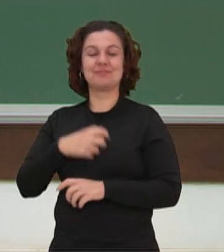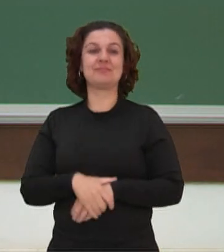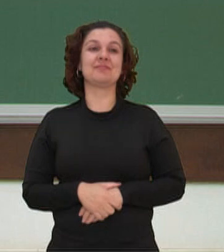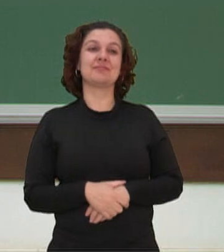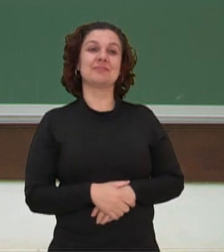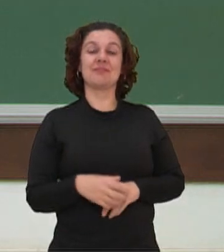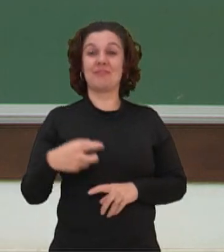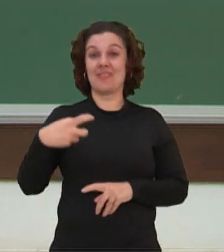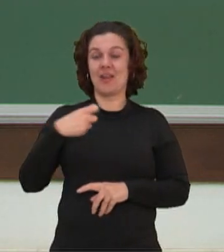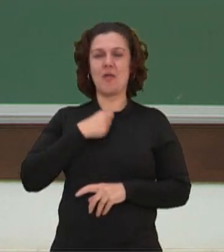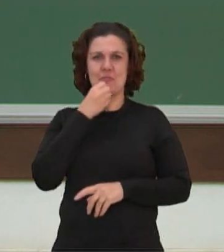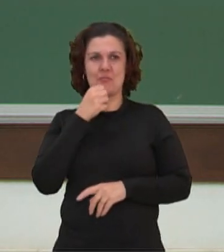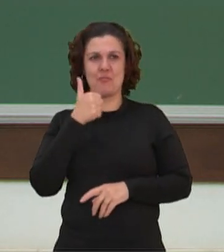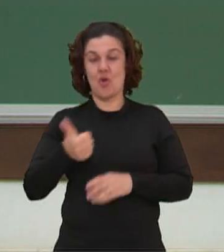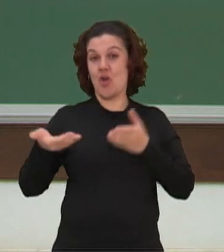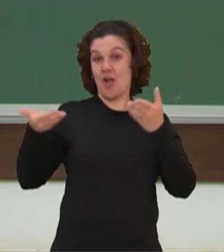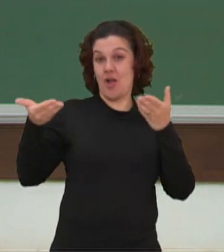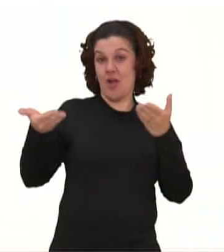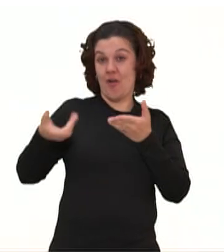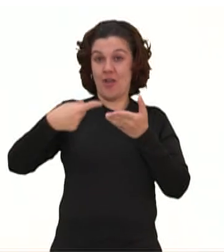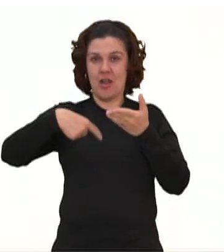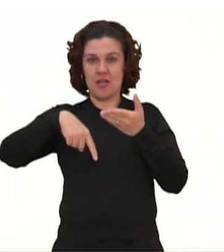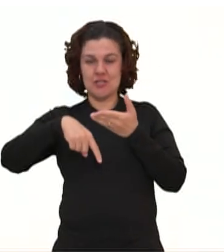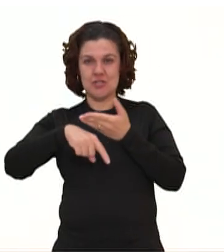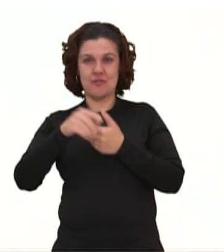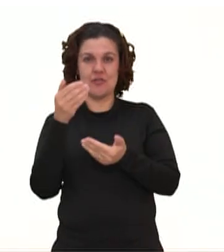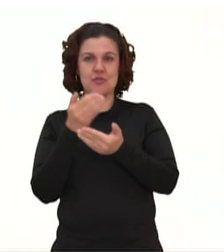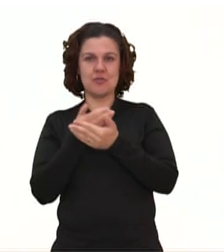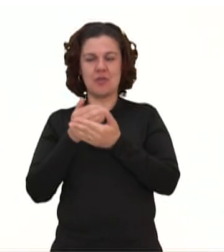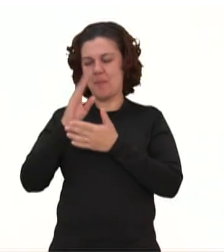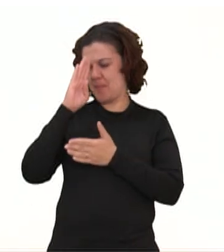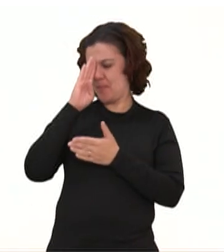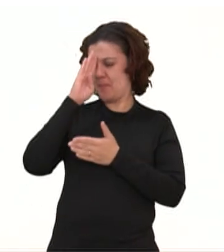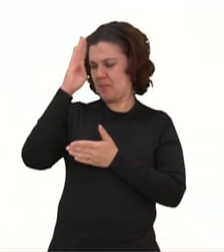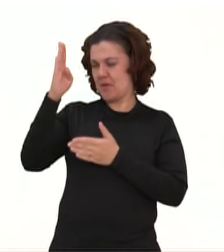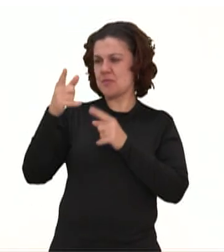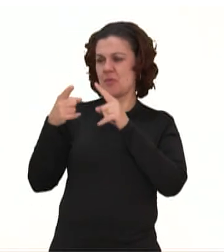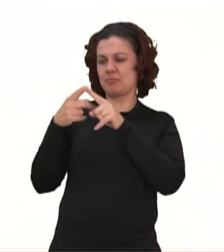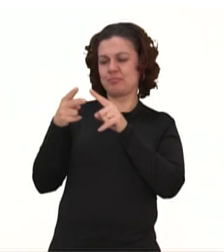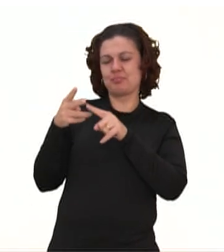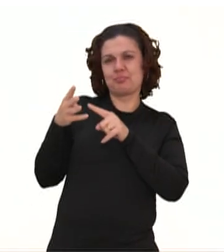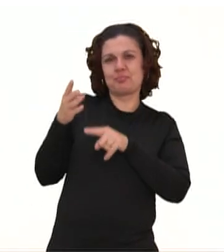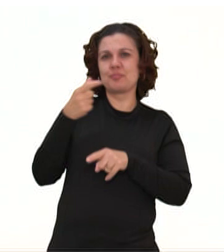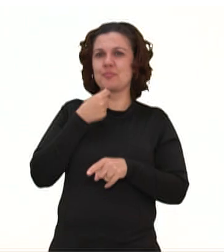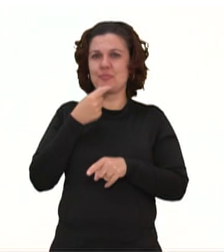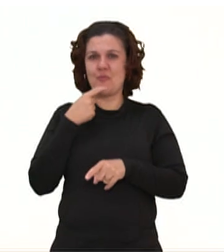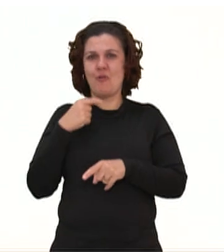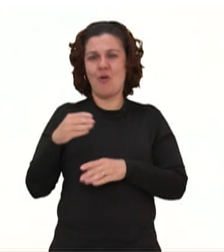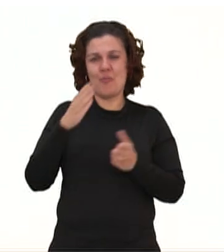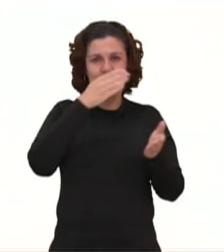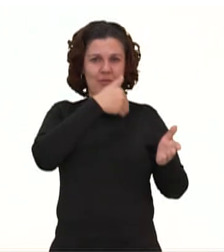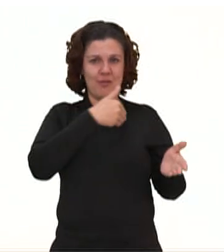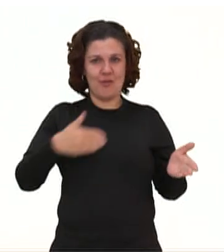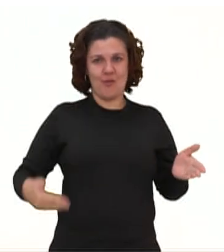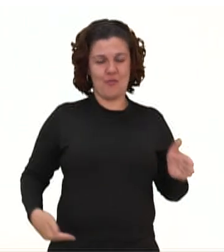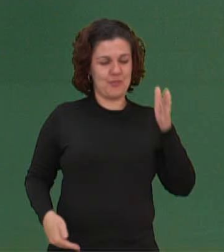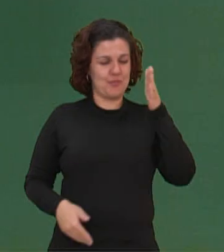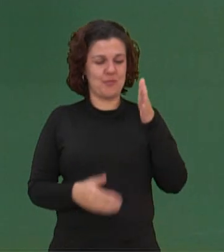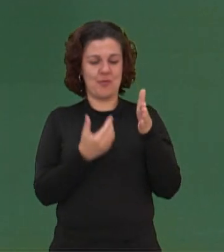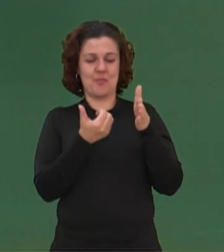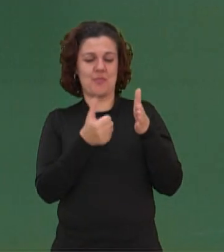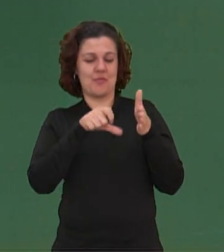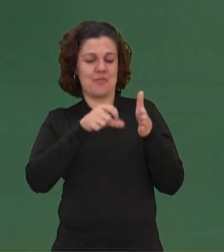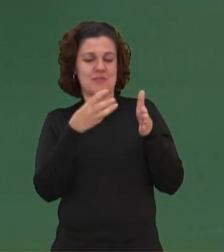Vargas. Boa! Então, na aula de hoje, as principais características desse governo dele, entre 1930, quando ele